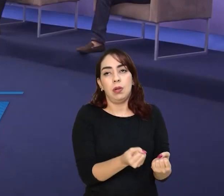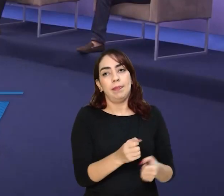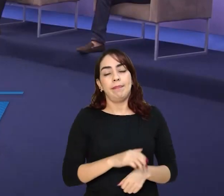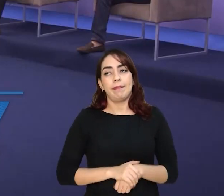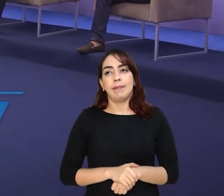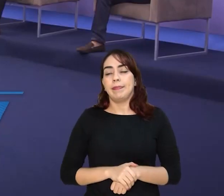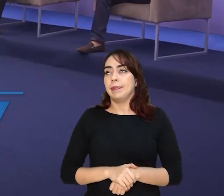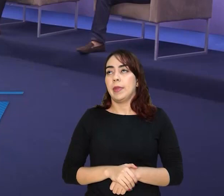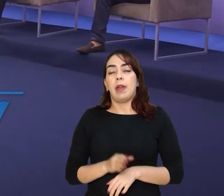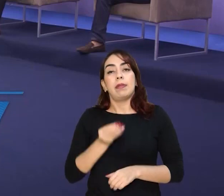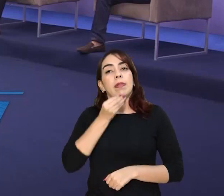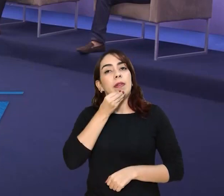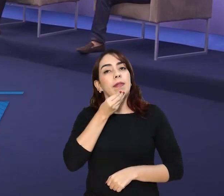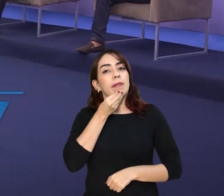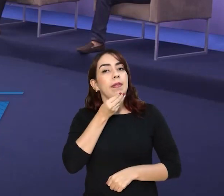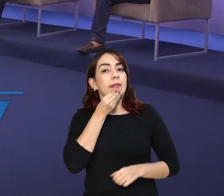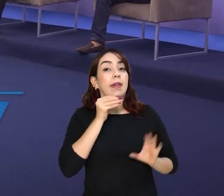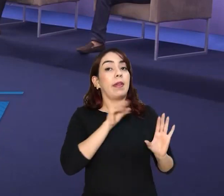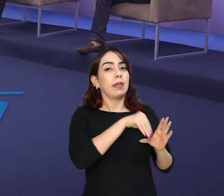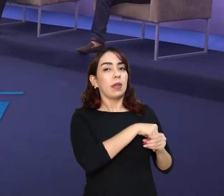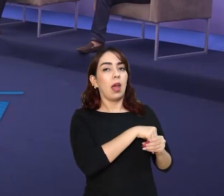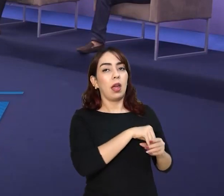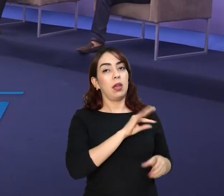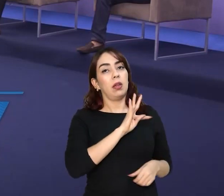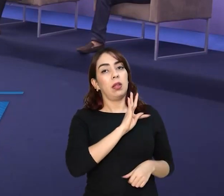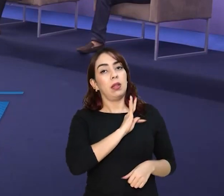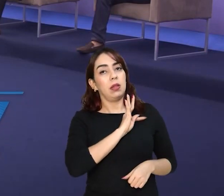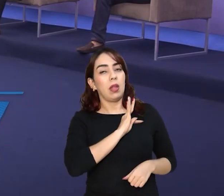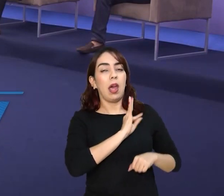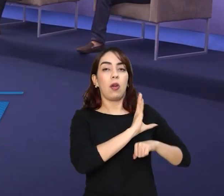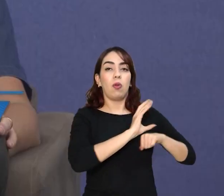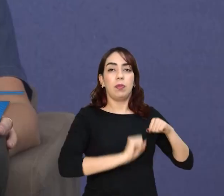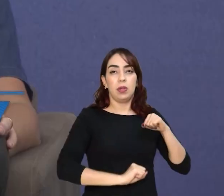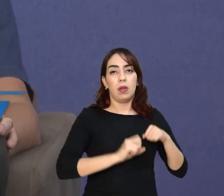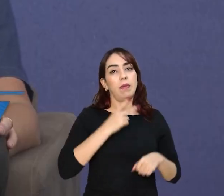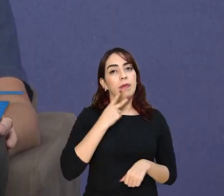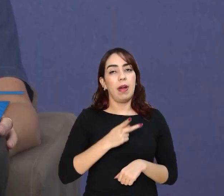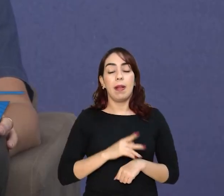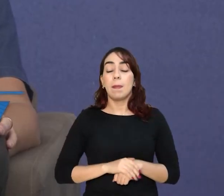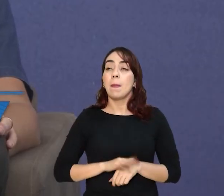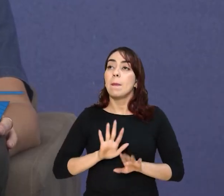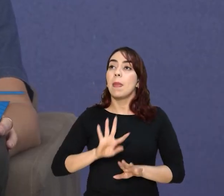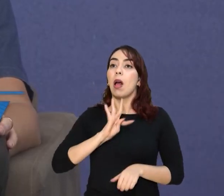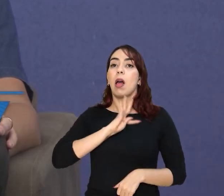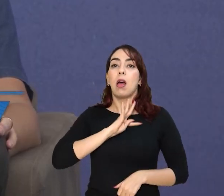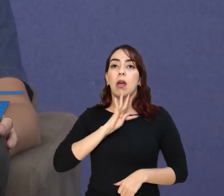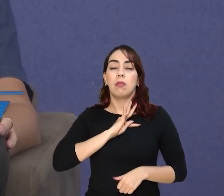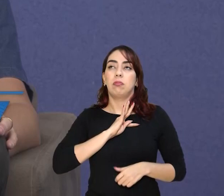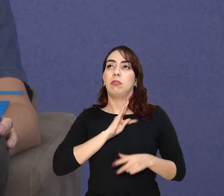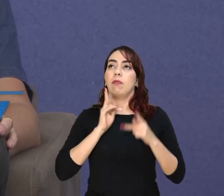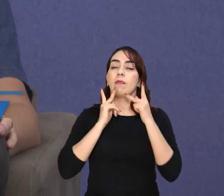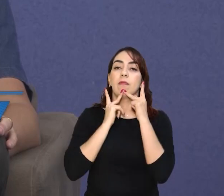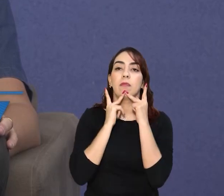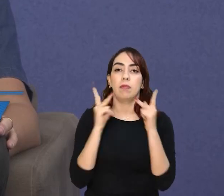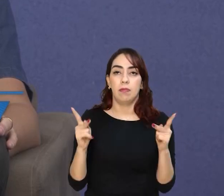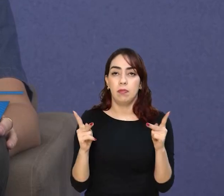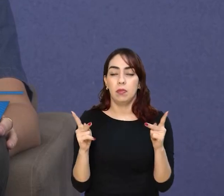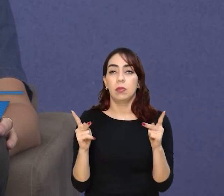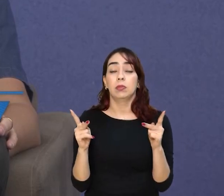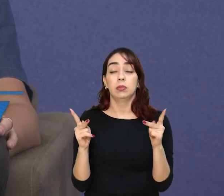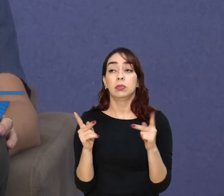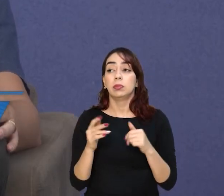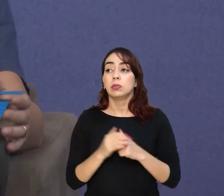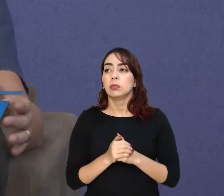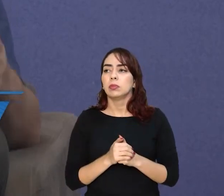coisa interna para ele conversar com a comissão técnica e os próprios jogadores. Se o próprio Barroca falou que o elenco do Ceará é equilibrado quando ele foi